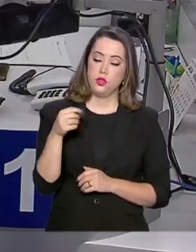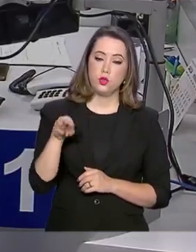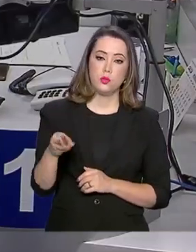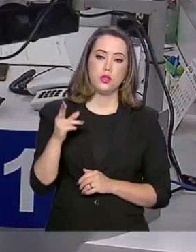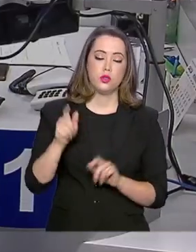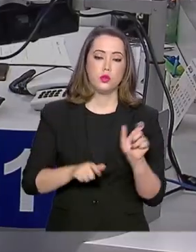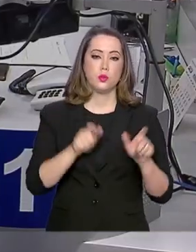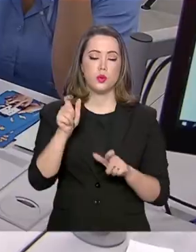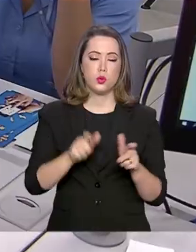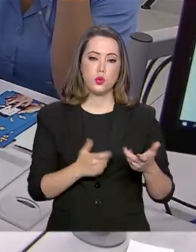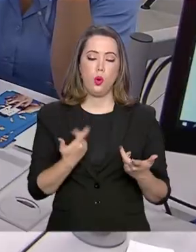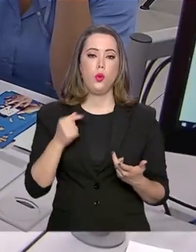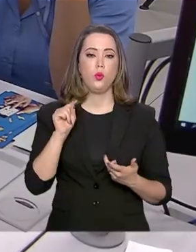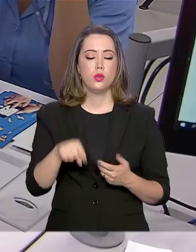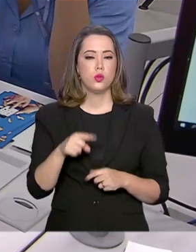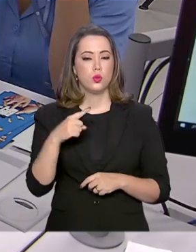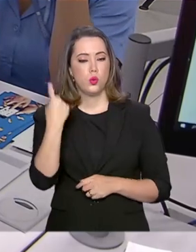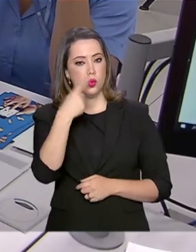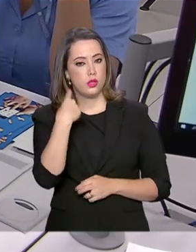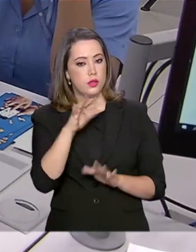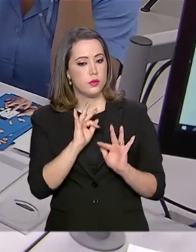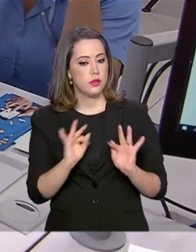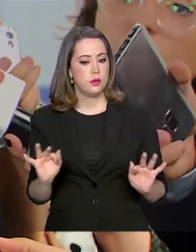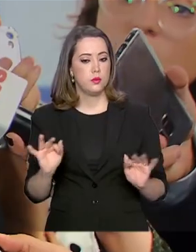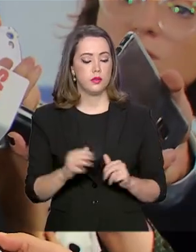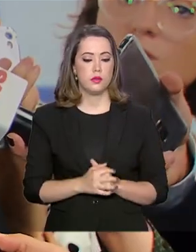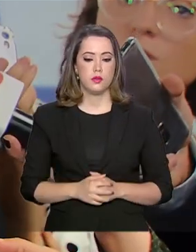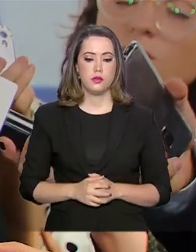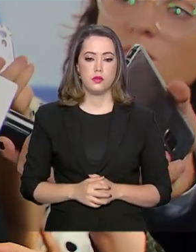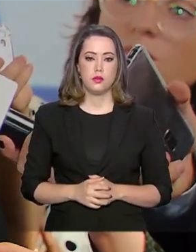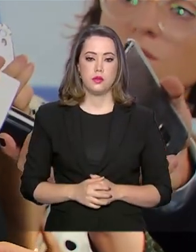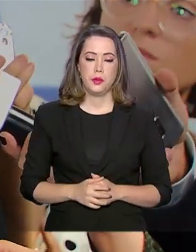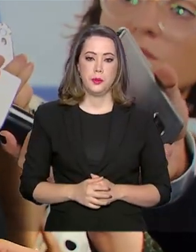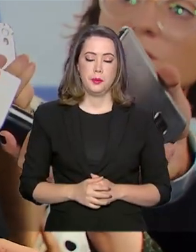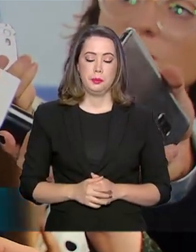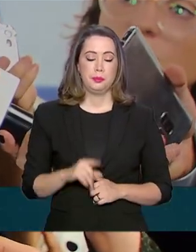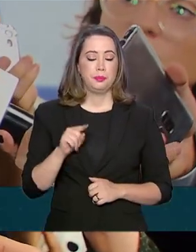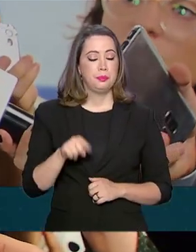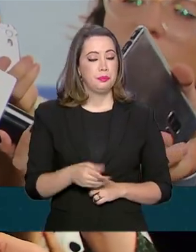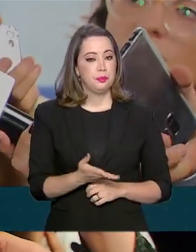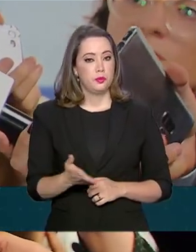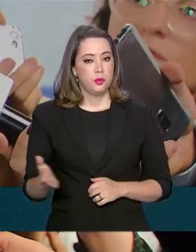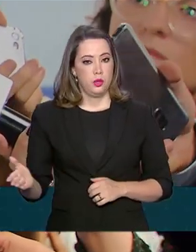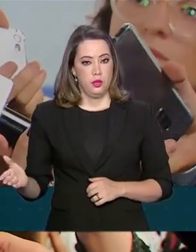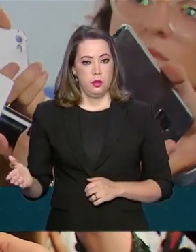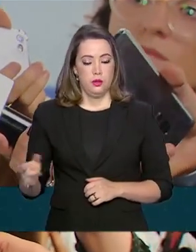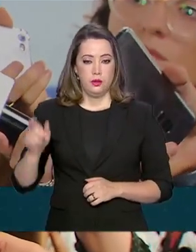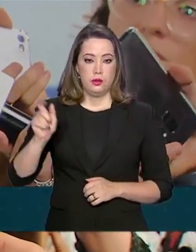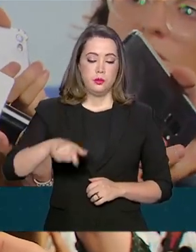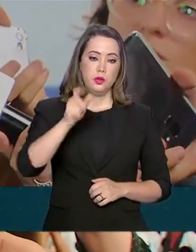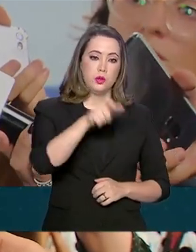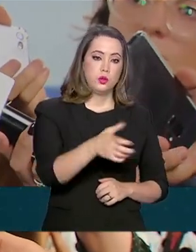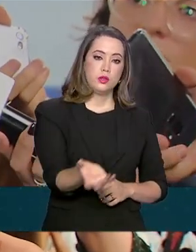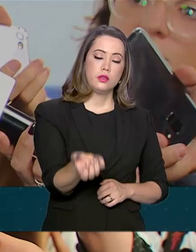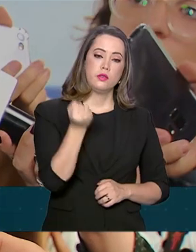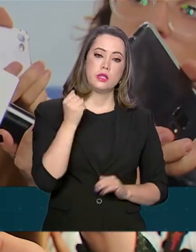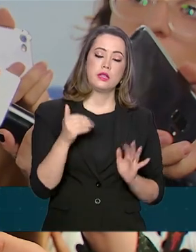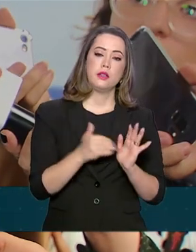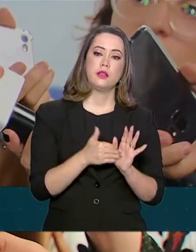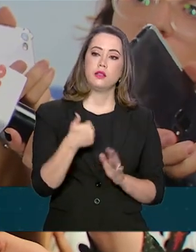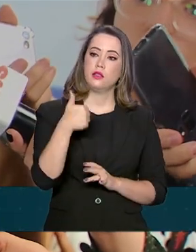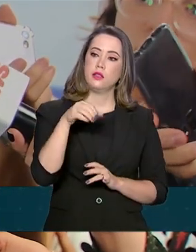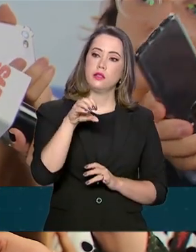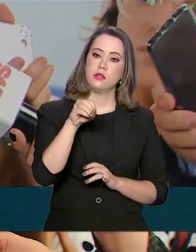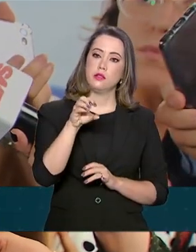brasileiros, o atendimento será simplificado. Nesse momento, para as pessoas que vão sacar até 100